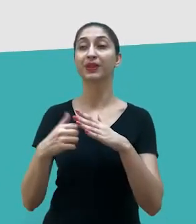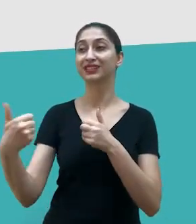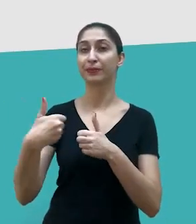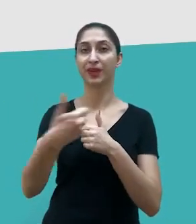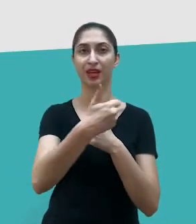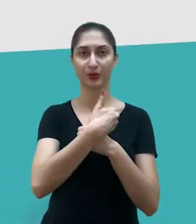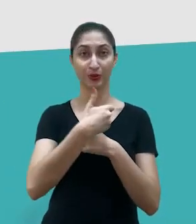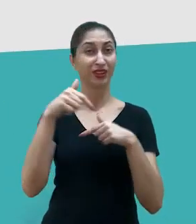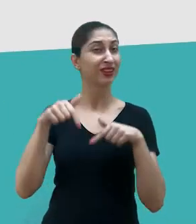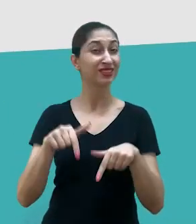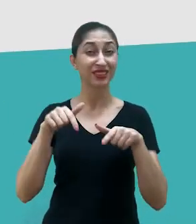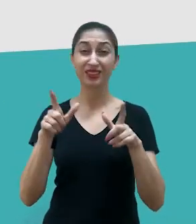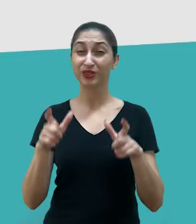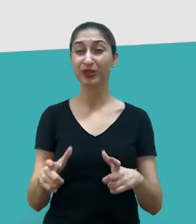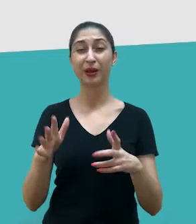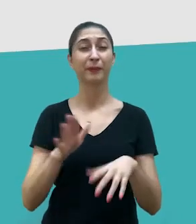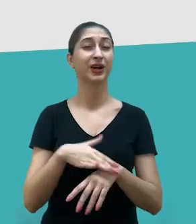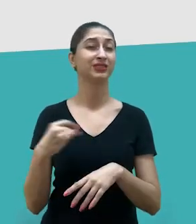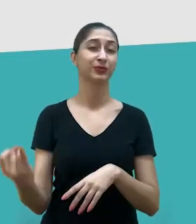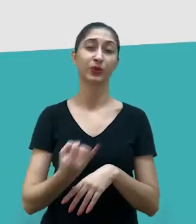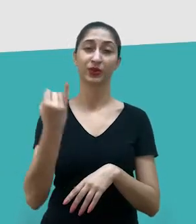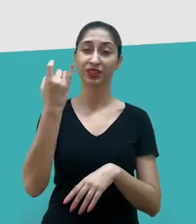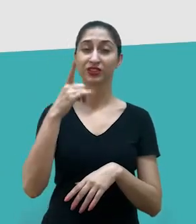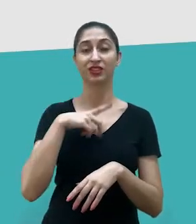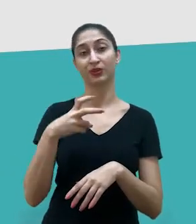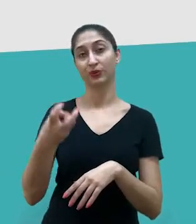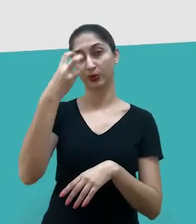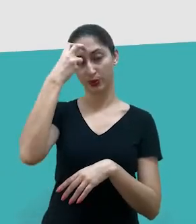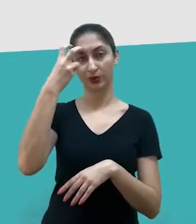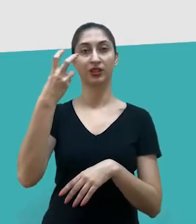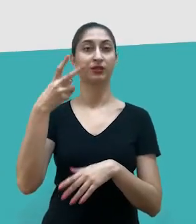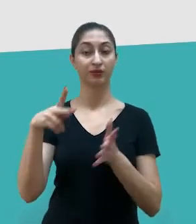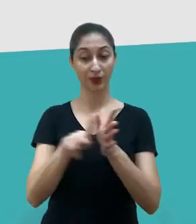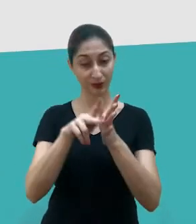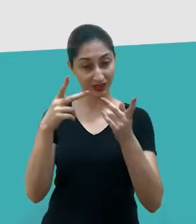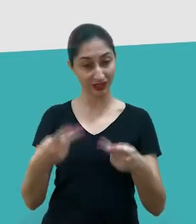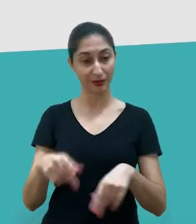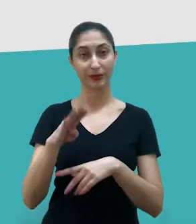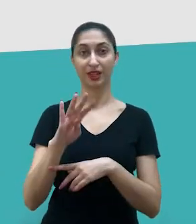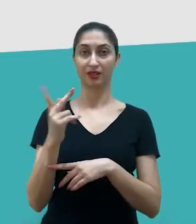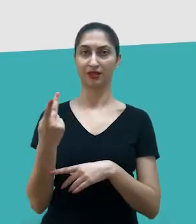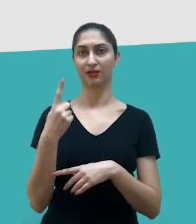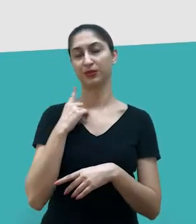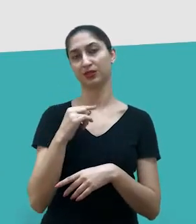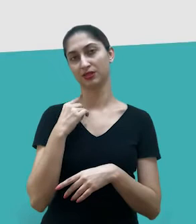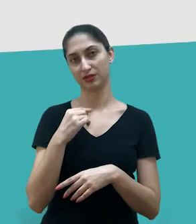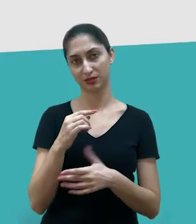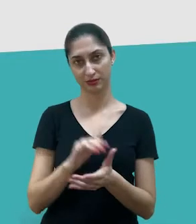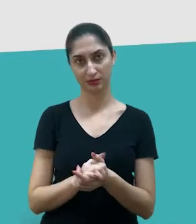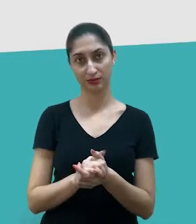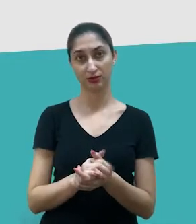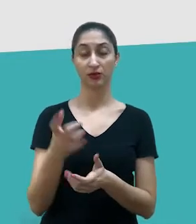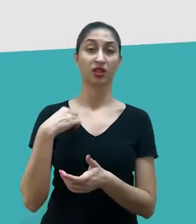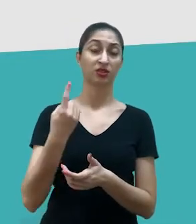regiões mais ricas do mundo em cultura material local, que é Belo Horizonte, em Minas Gerais. Então,